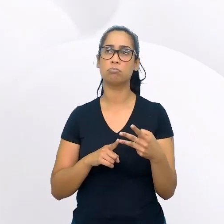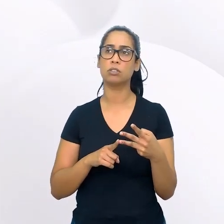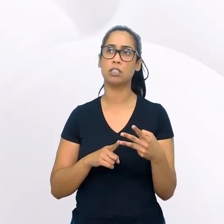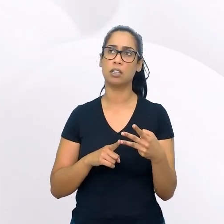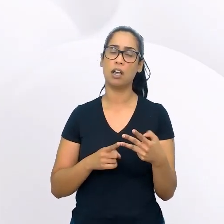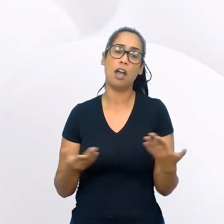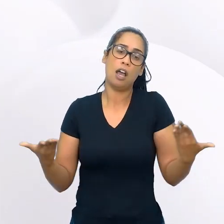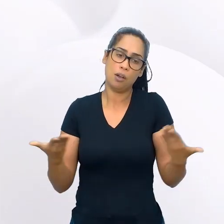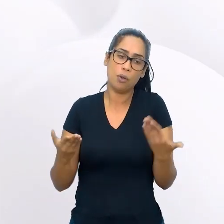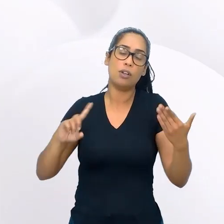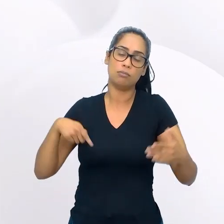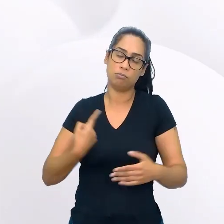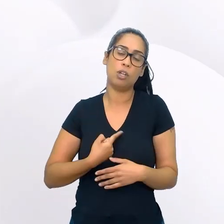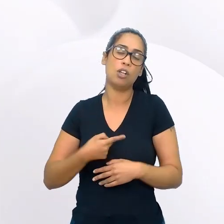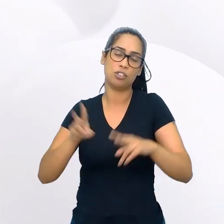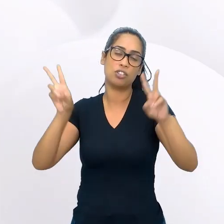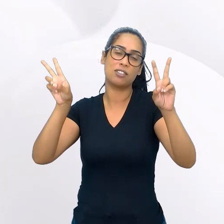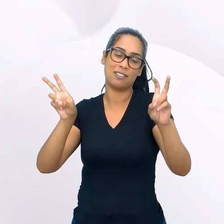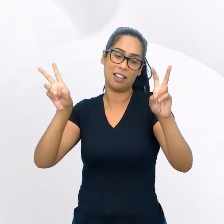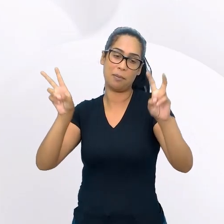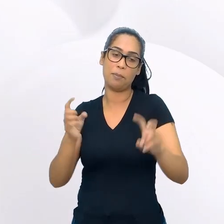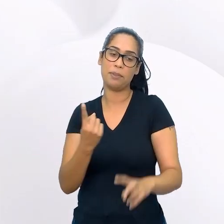ir para 96 né